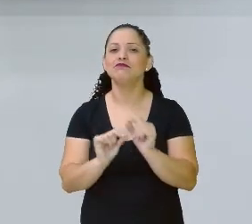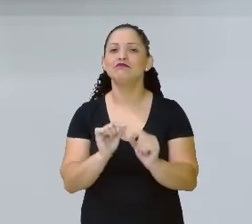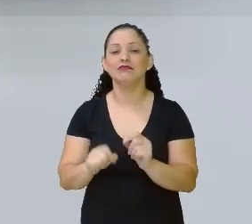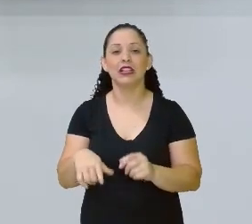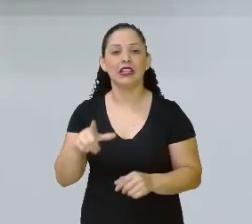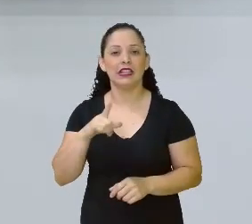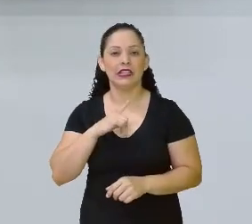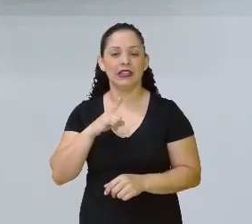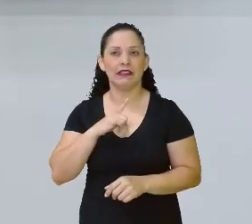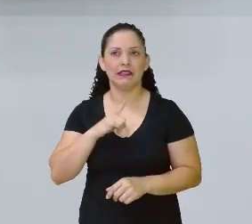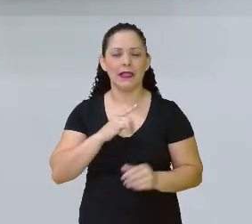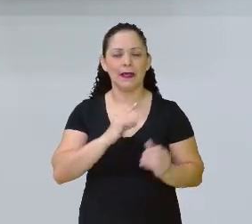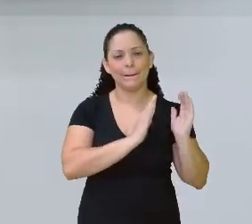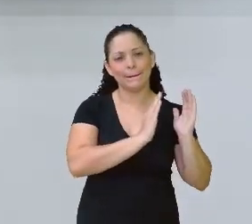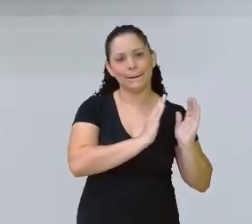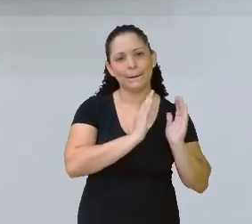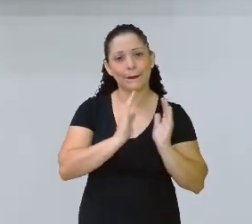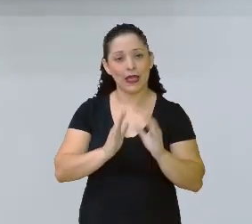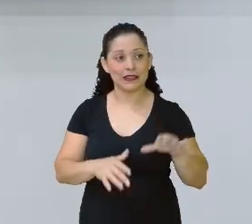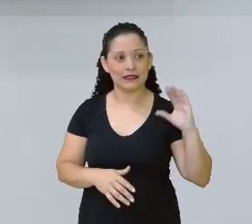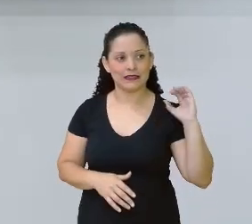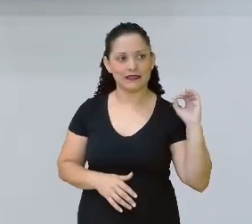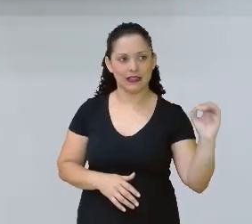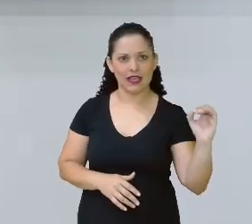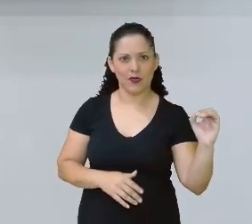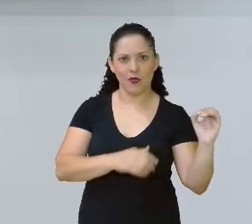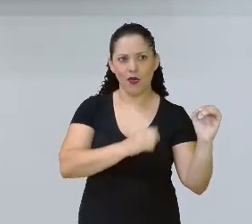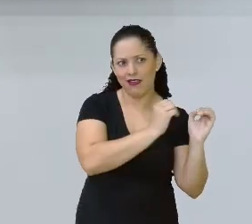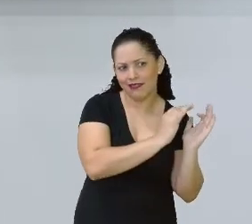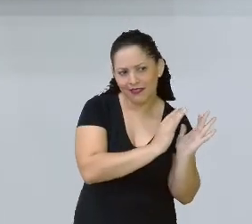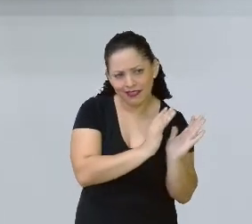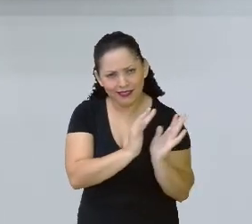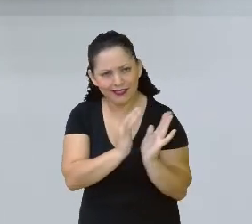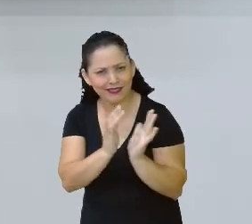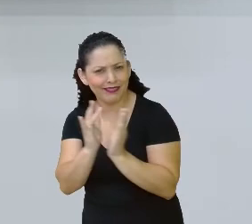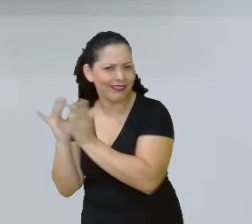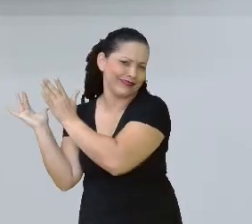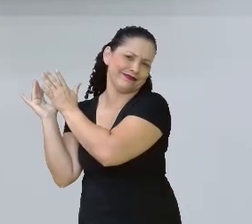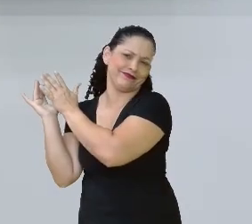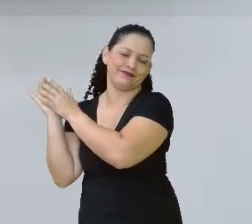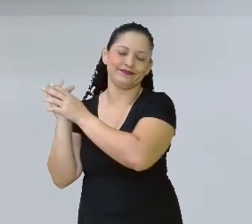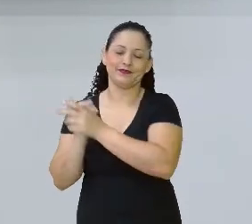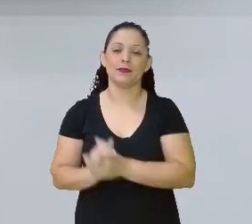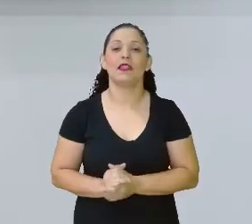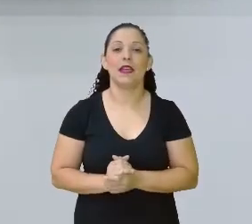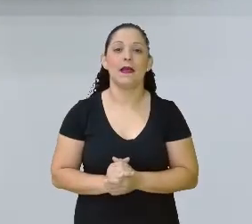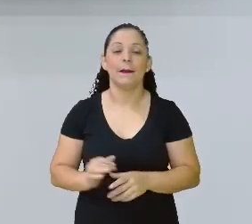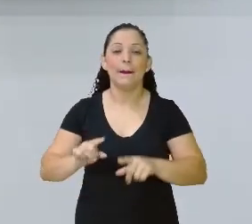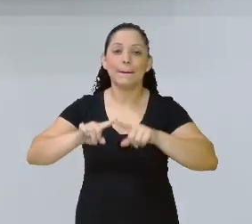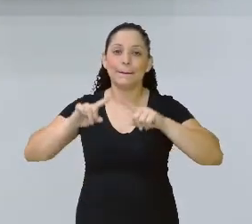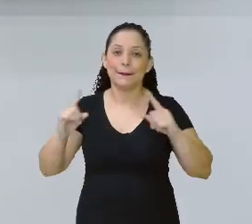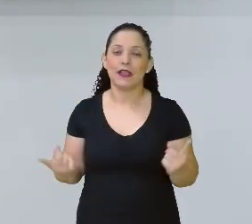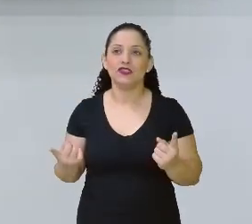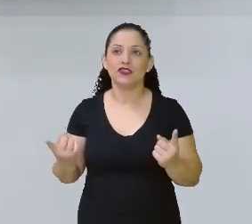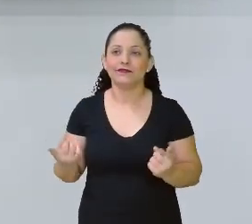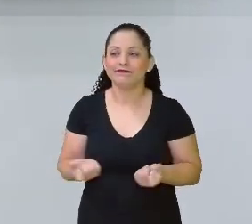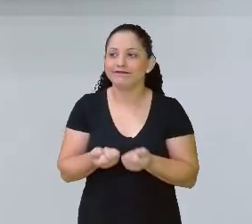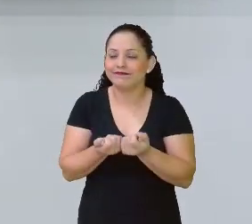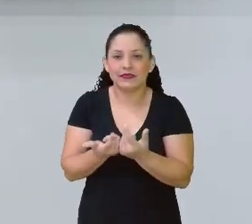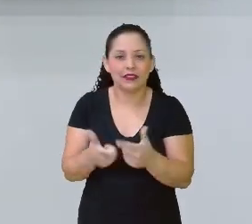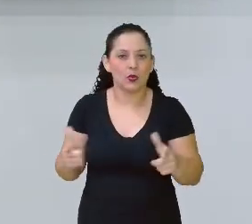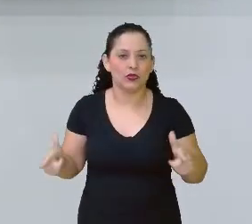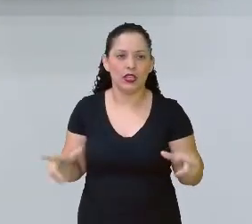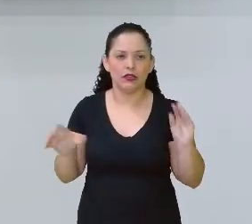tem de zero infinito, tá? Então, mas eu não tenho aí nesse